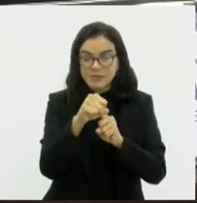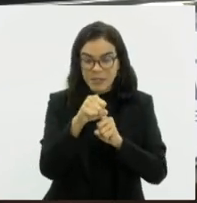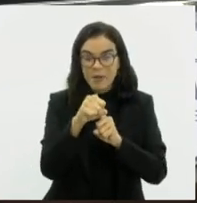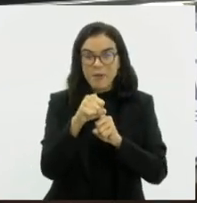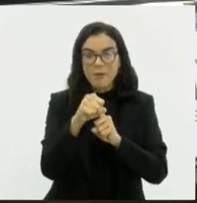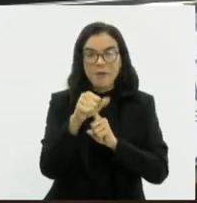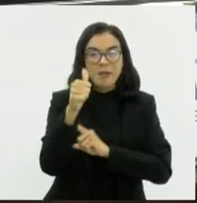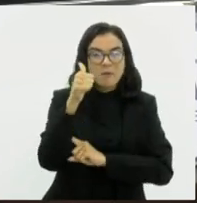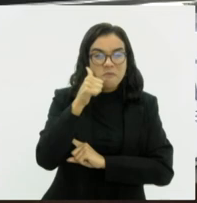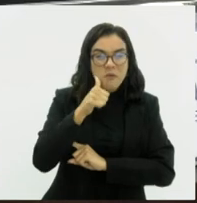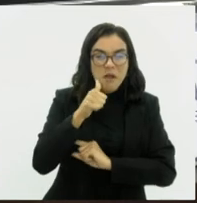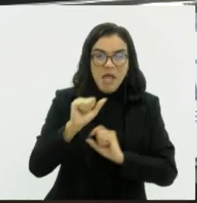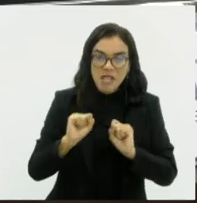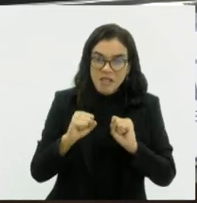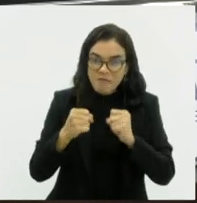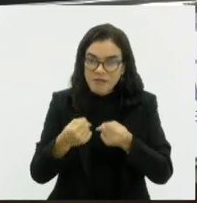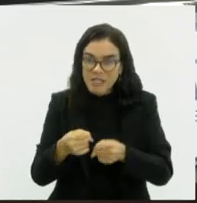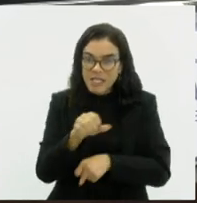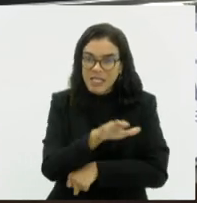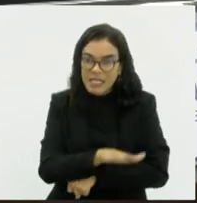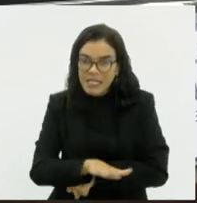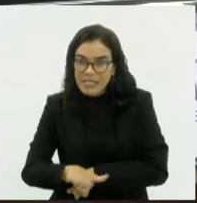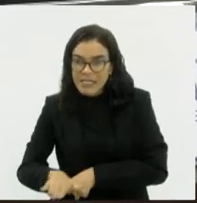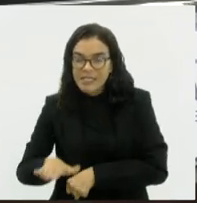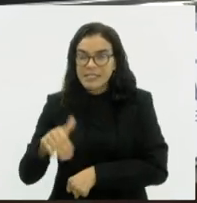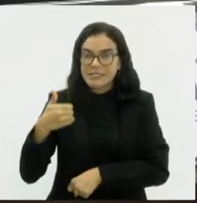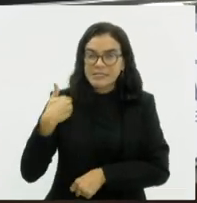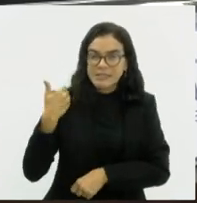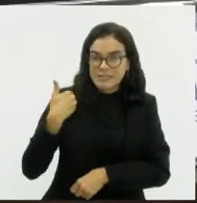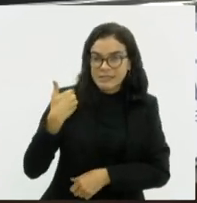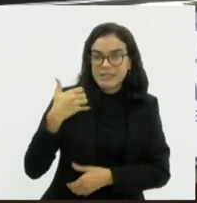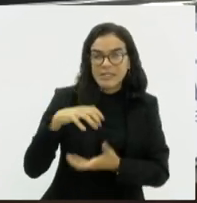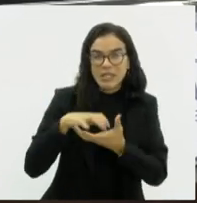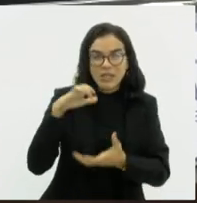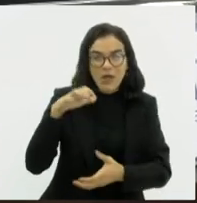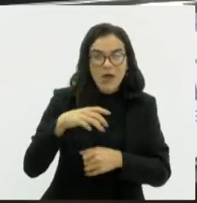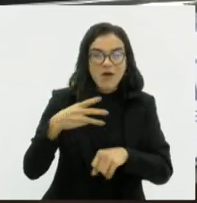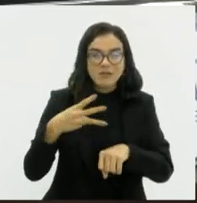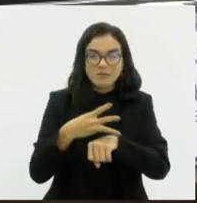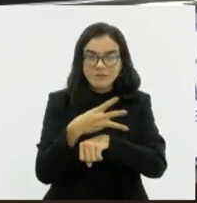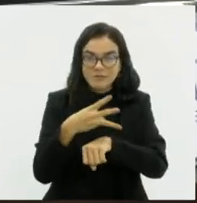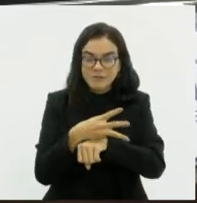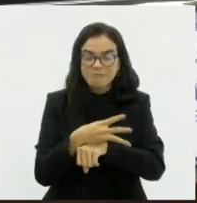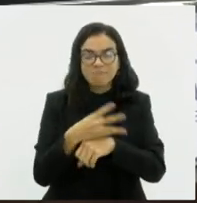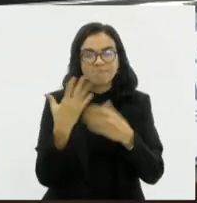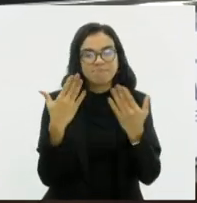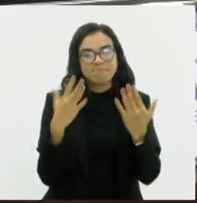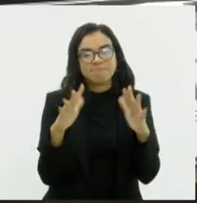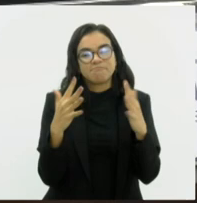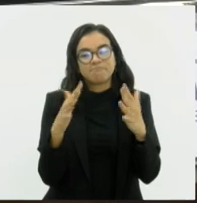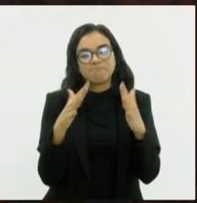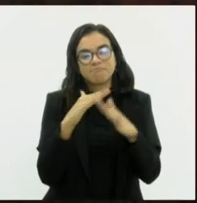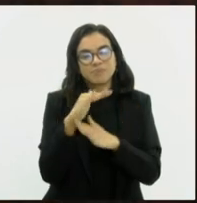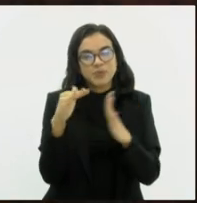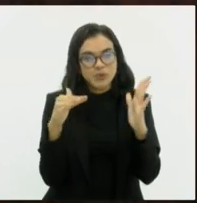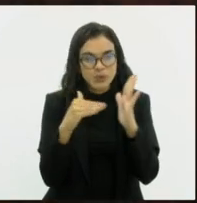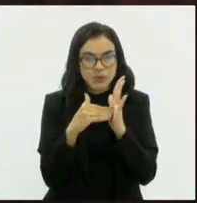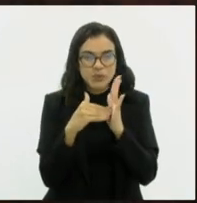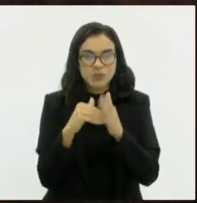causas das mulheres, às causas das crianças, às causas dos idosos. Então, parabéns por tudo isso.